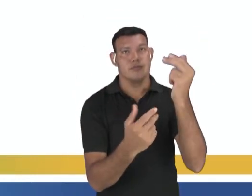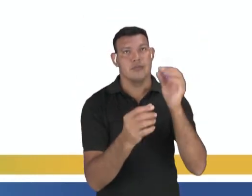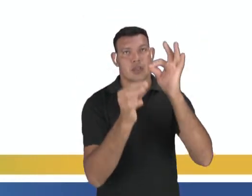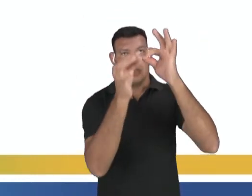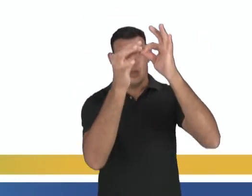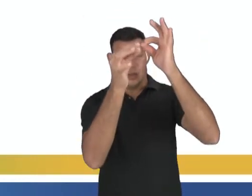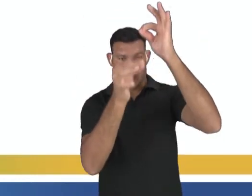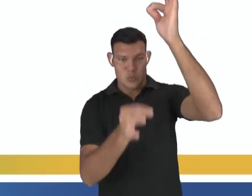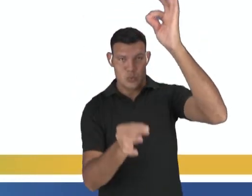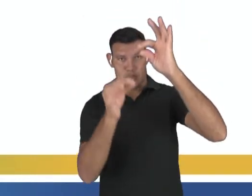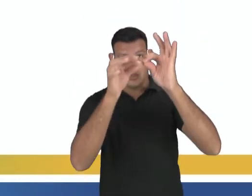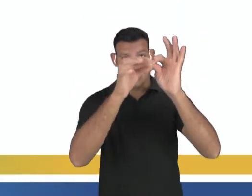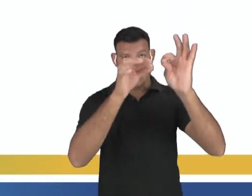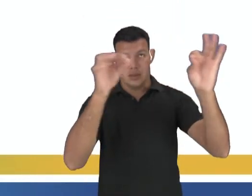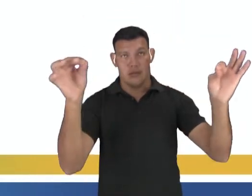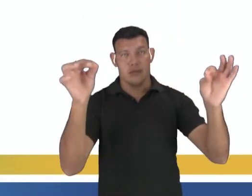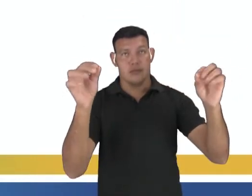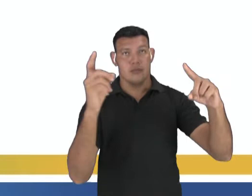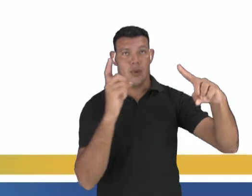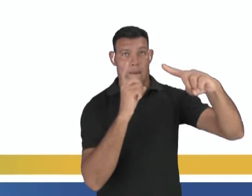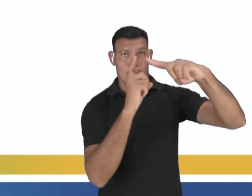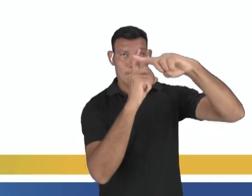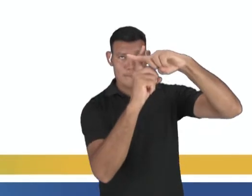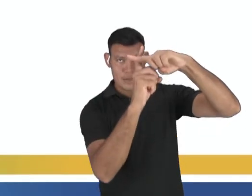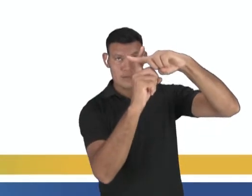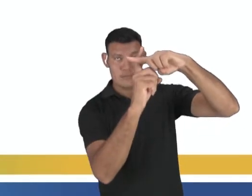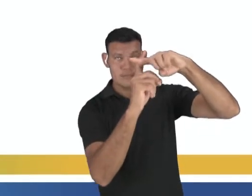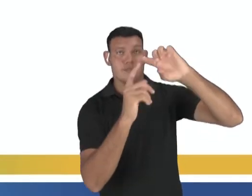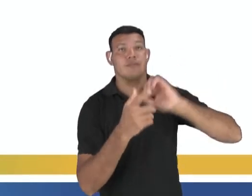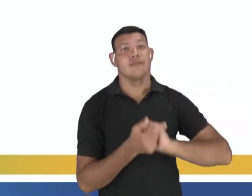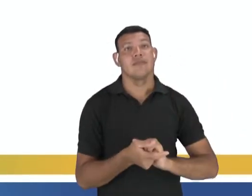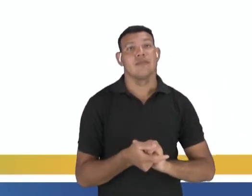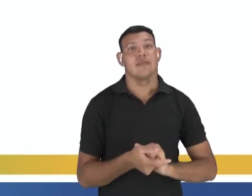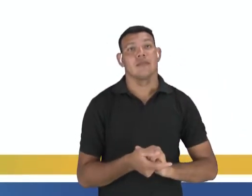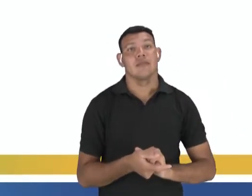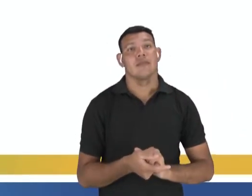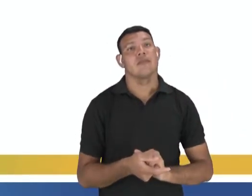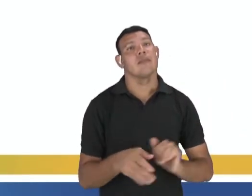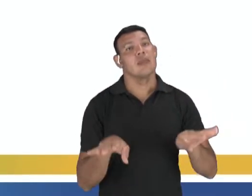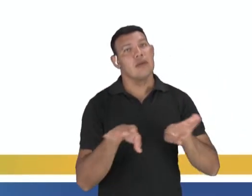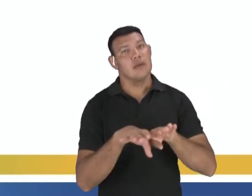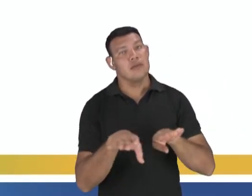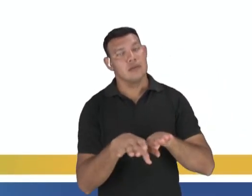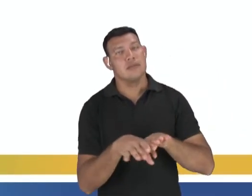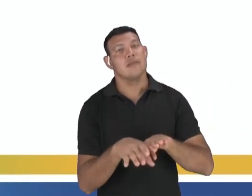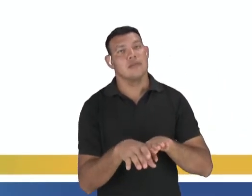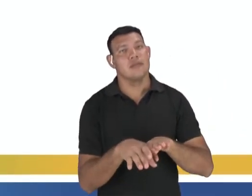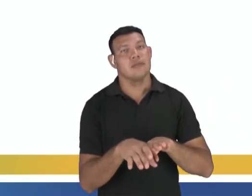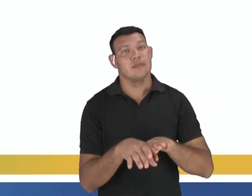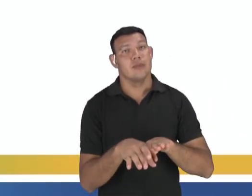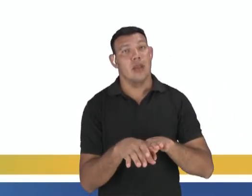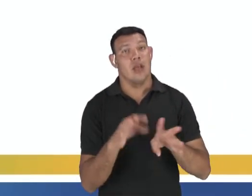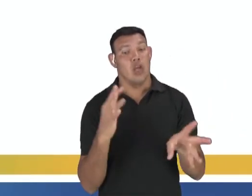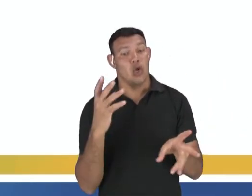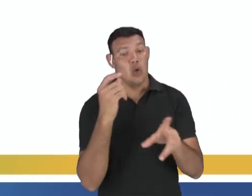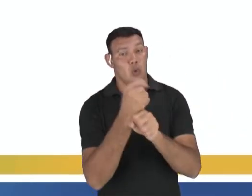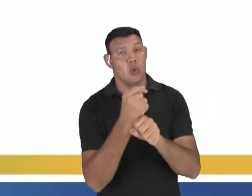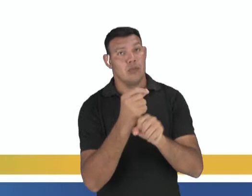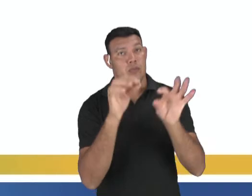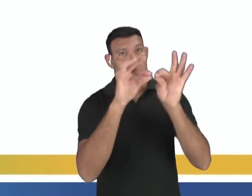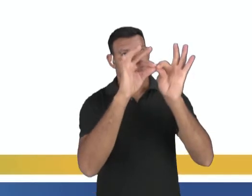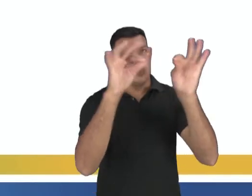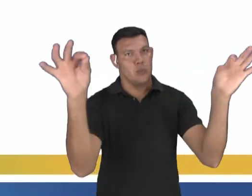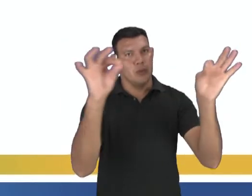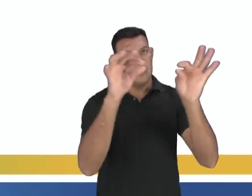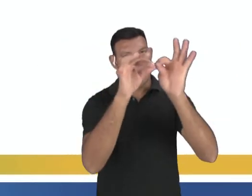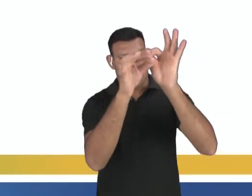são perpendiculares entre si. E a área de um losango é dado pelo semiproduto de suas diagonais. Então, toda